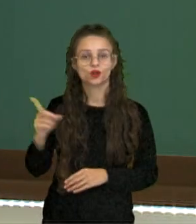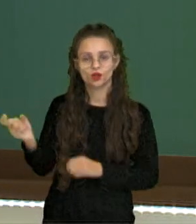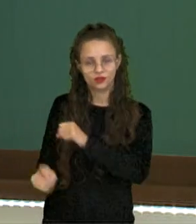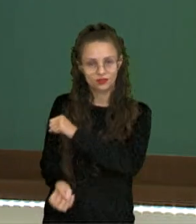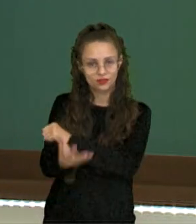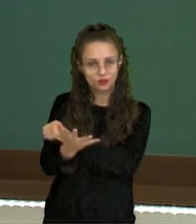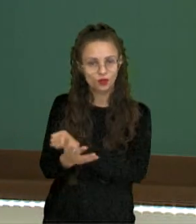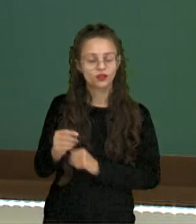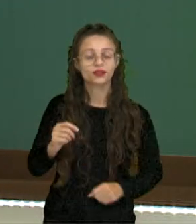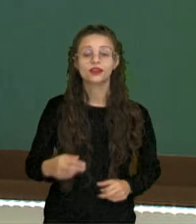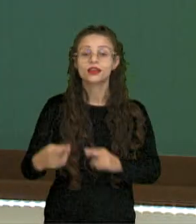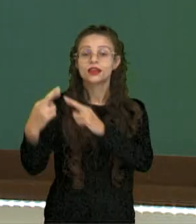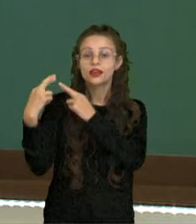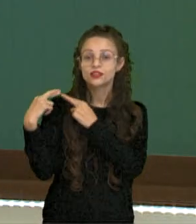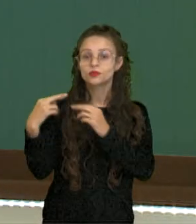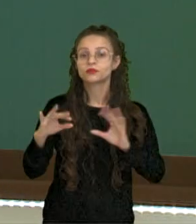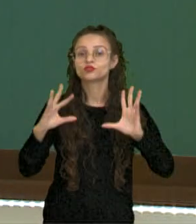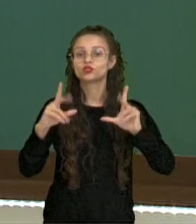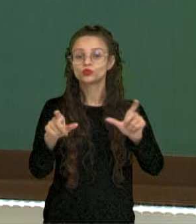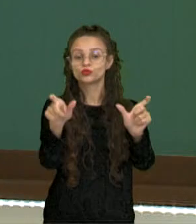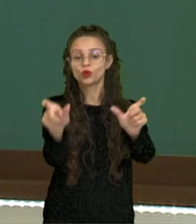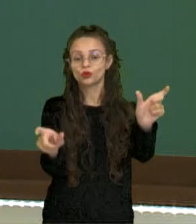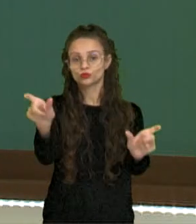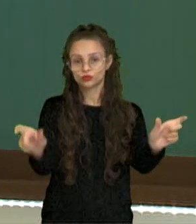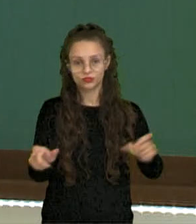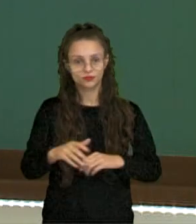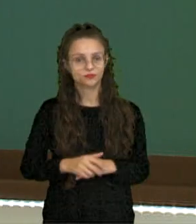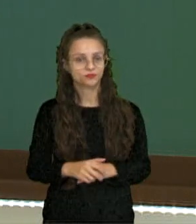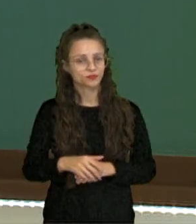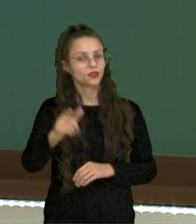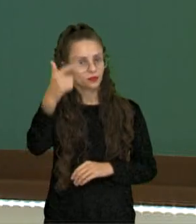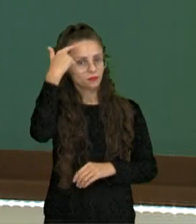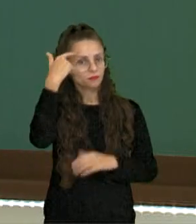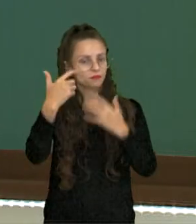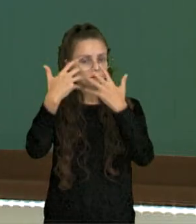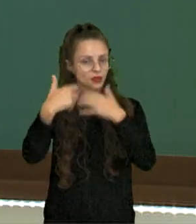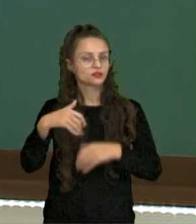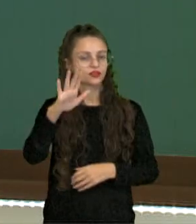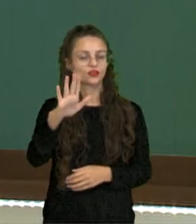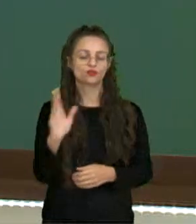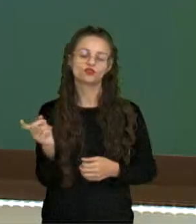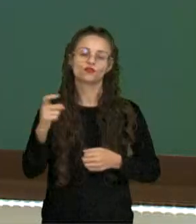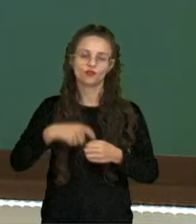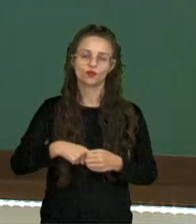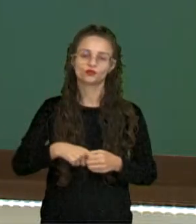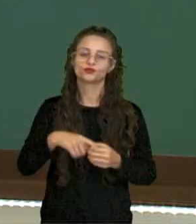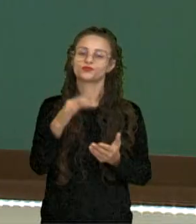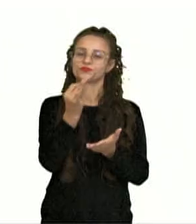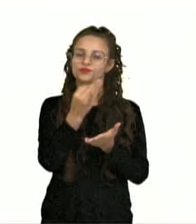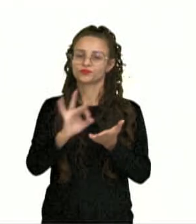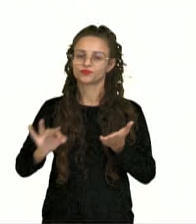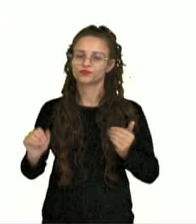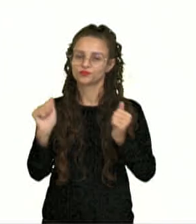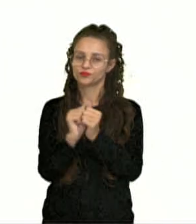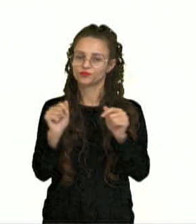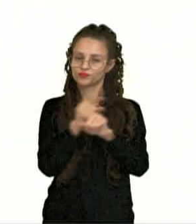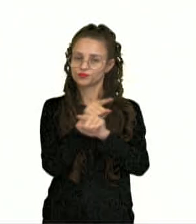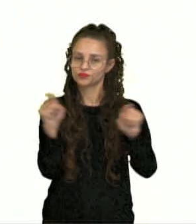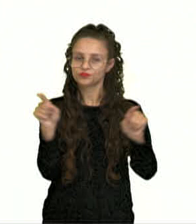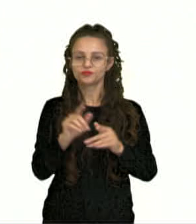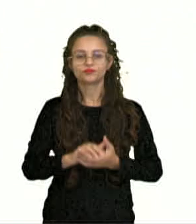spoiler. Responsabilidade de todos. Pensem um pouquinho que eu volto daqui a pouco conferir